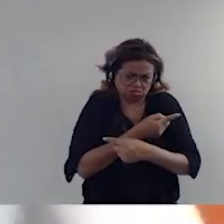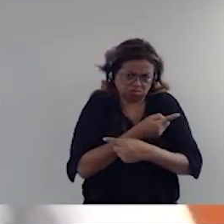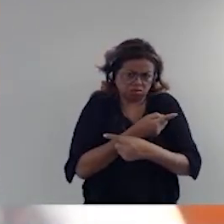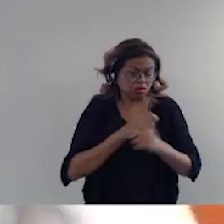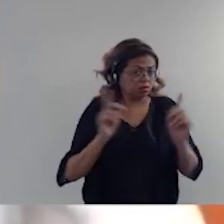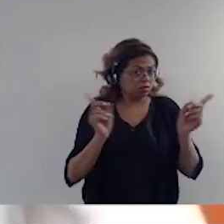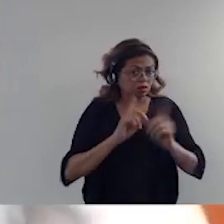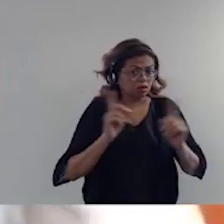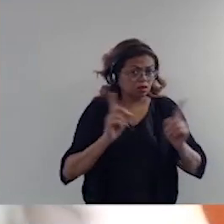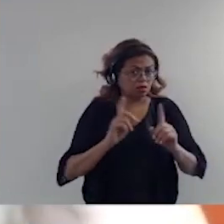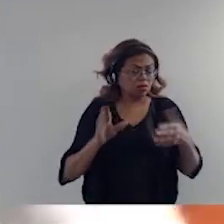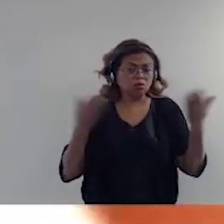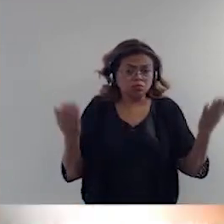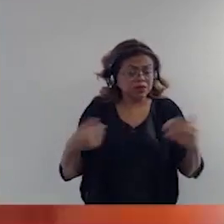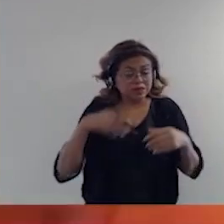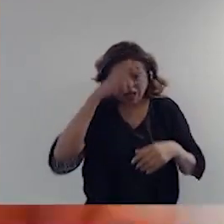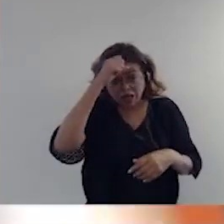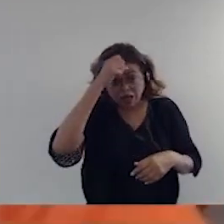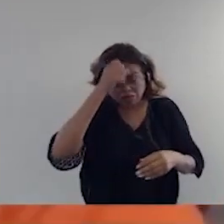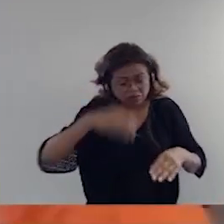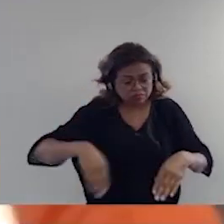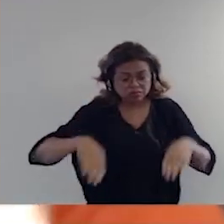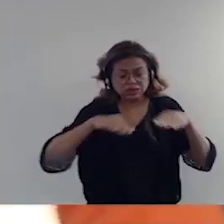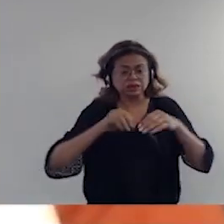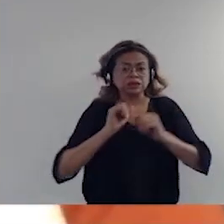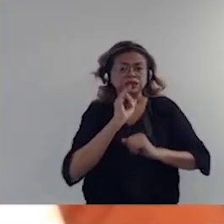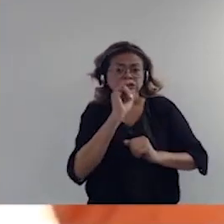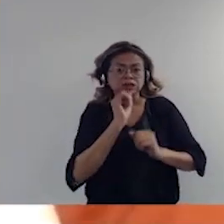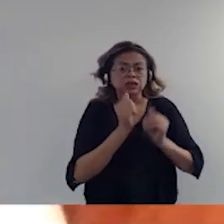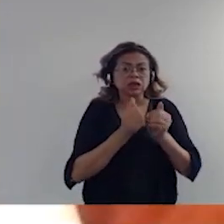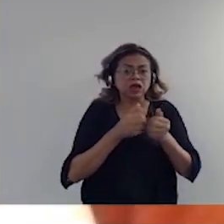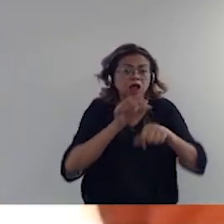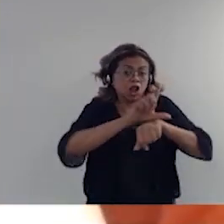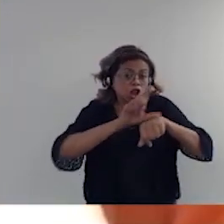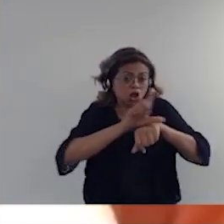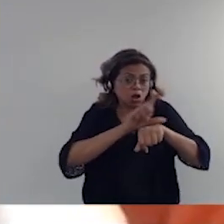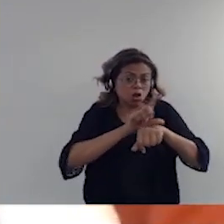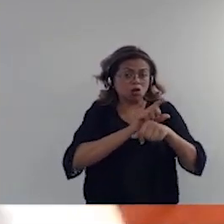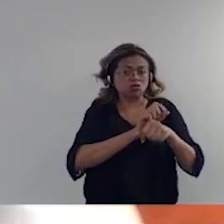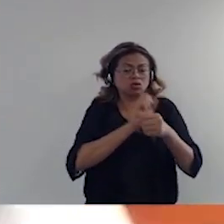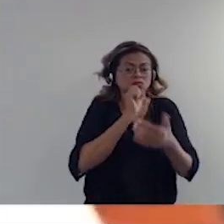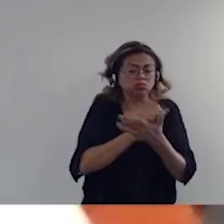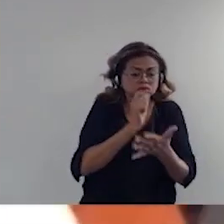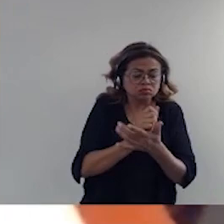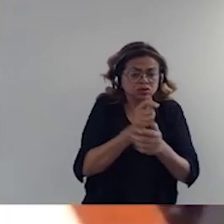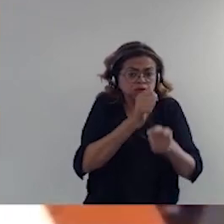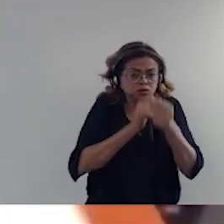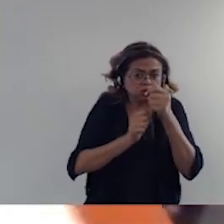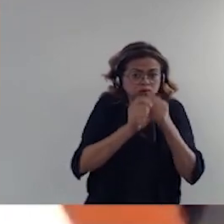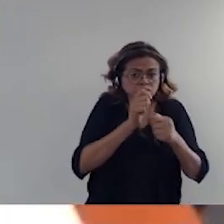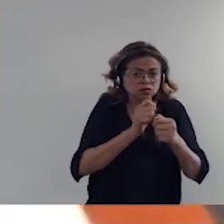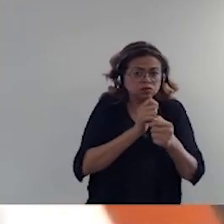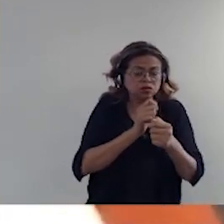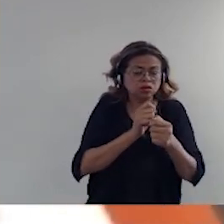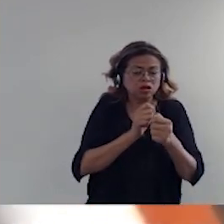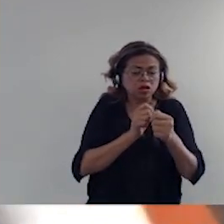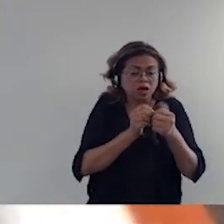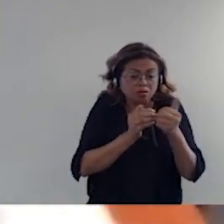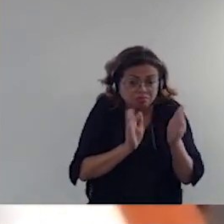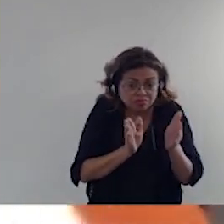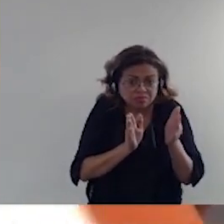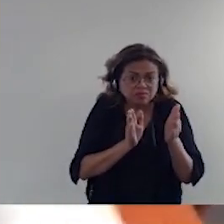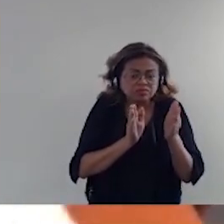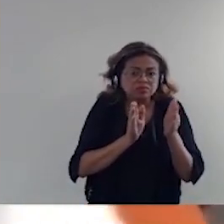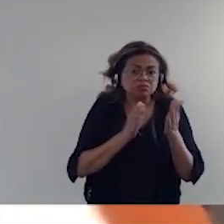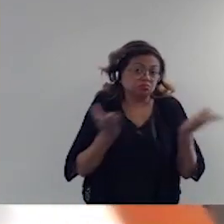se a gente abrir o comércio... Não, a questão é que elas andam juntas, a